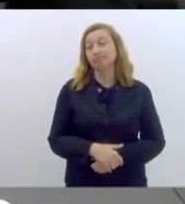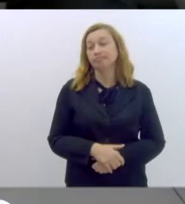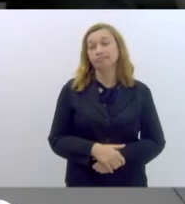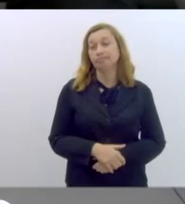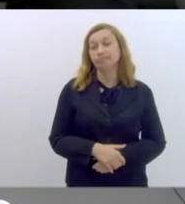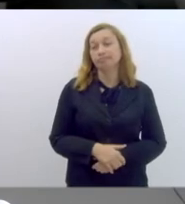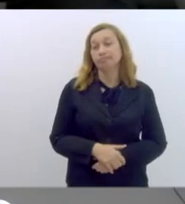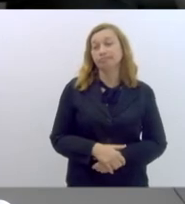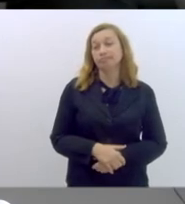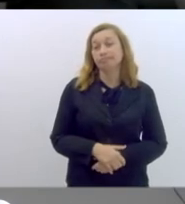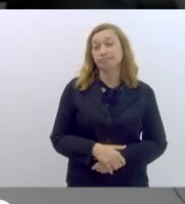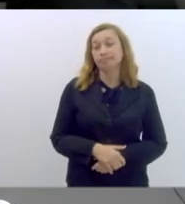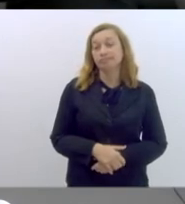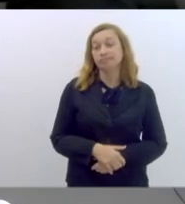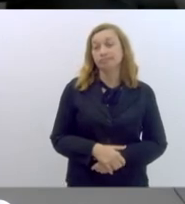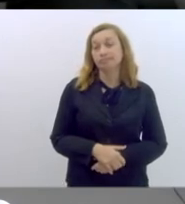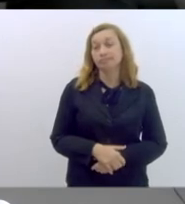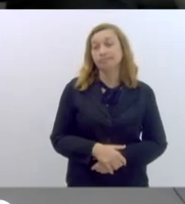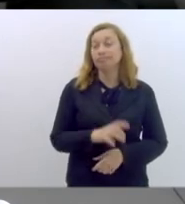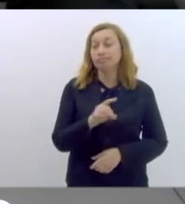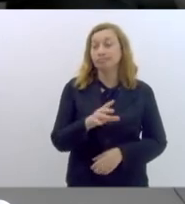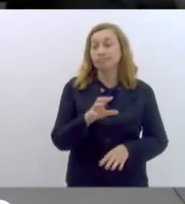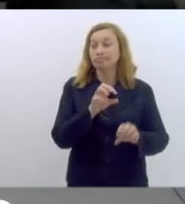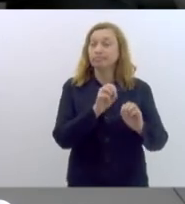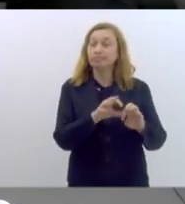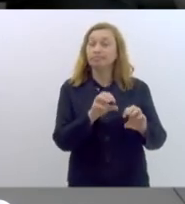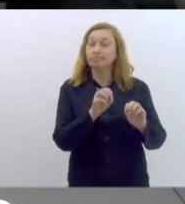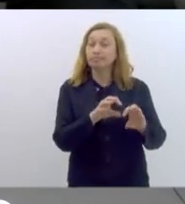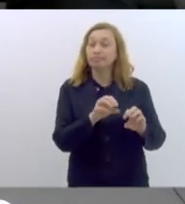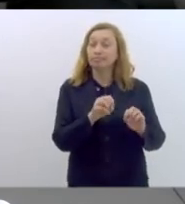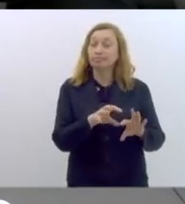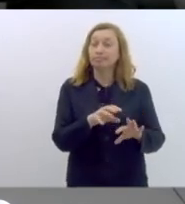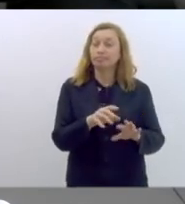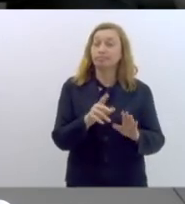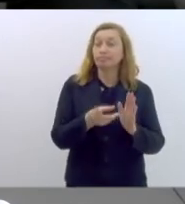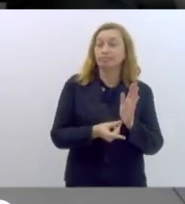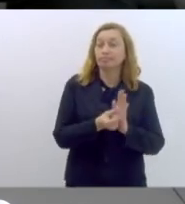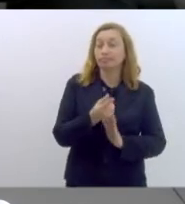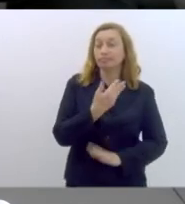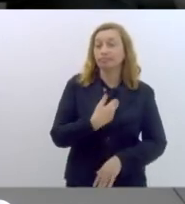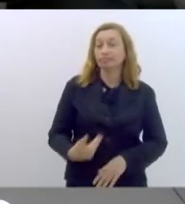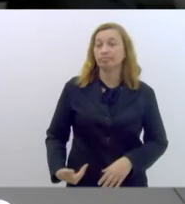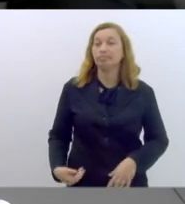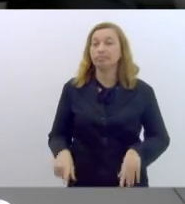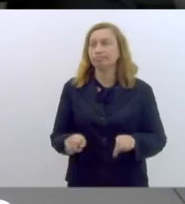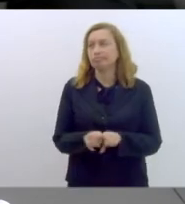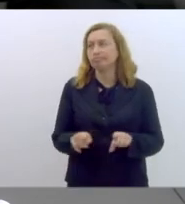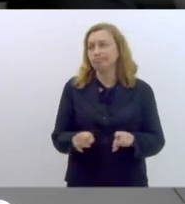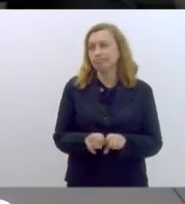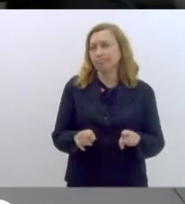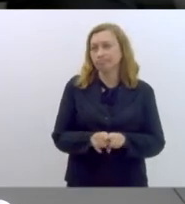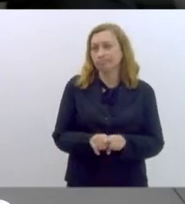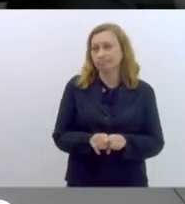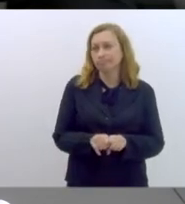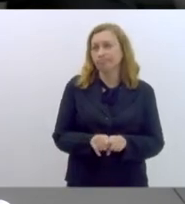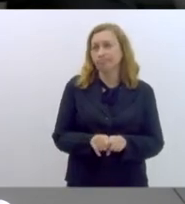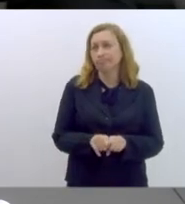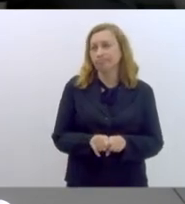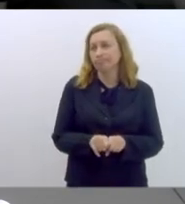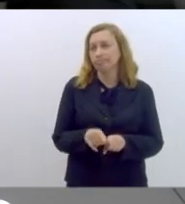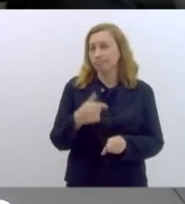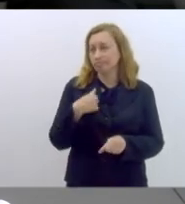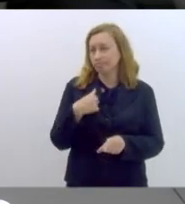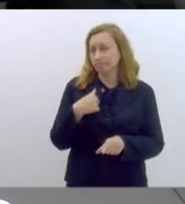até mesmo que eu fosse só professor de finanças públicas aqui, certamente um bocado de passagens aqui eu estaria